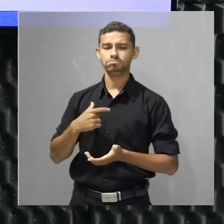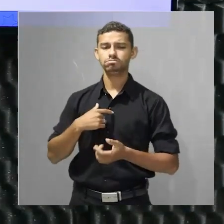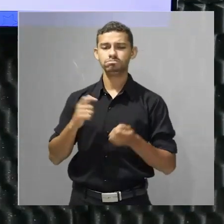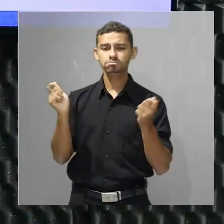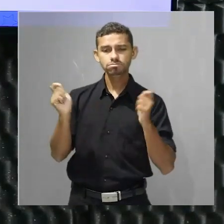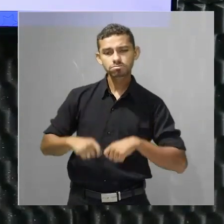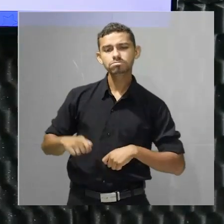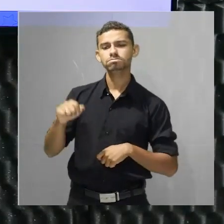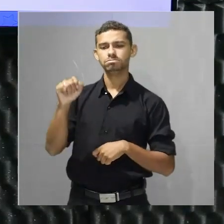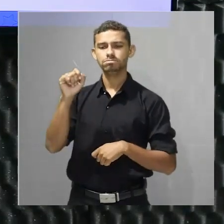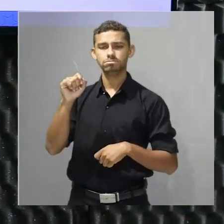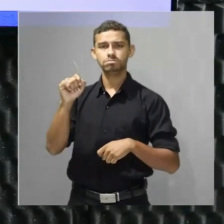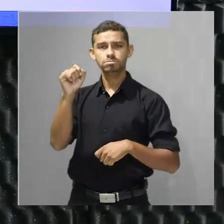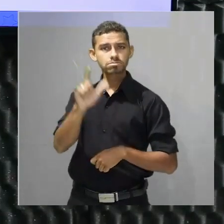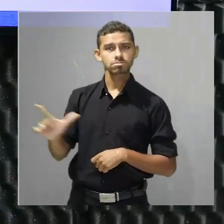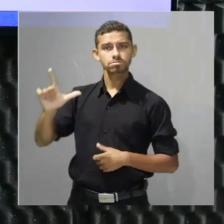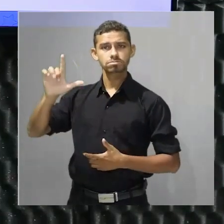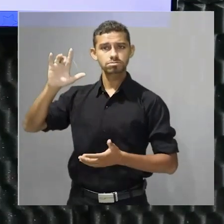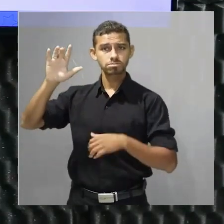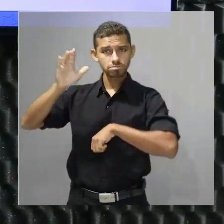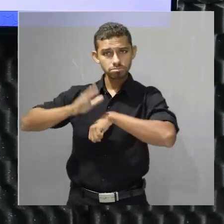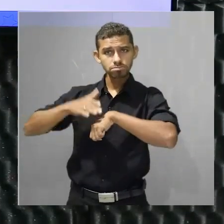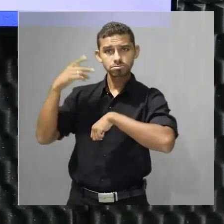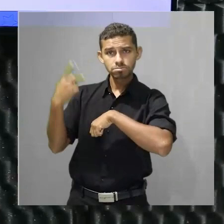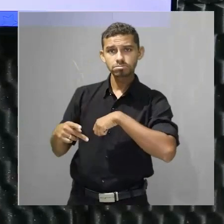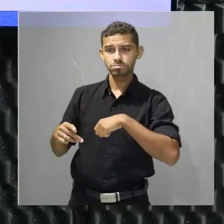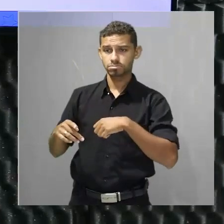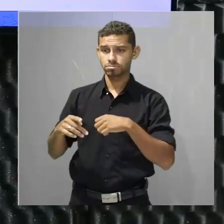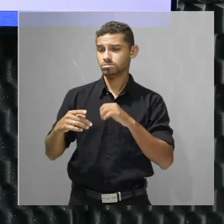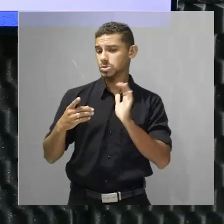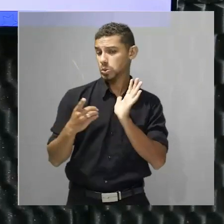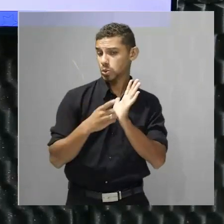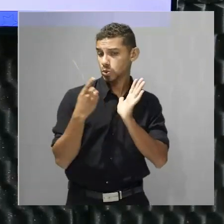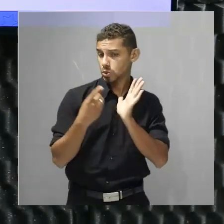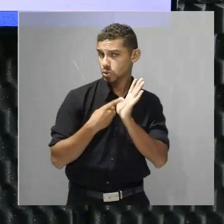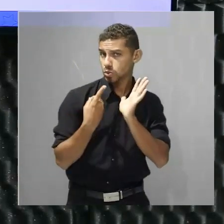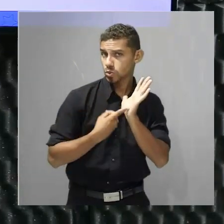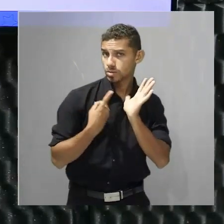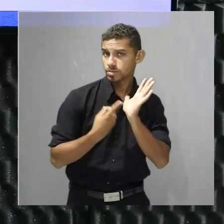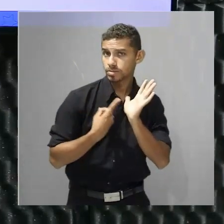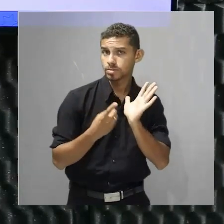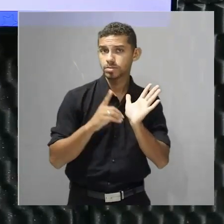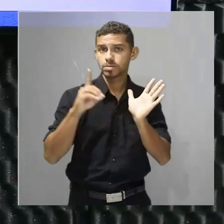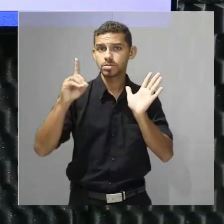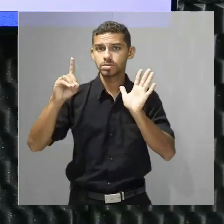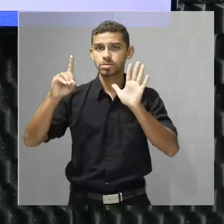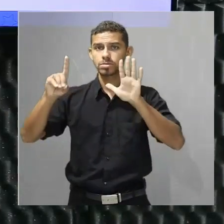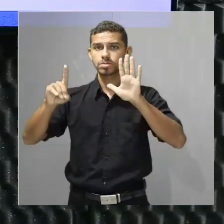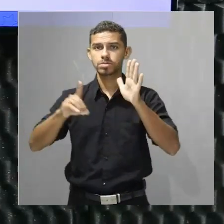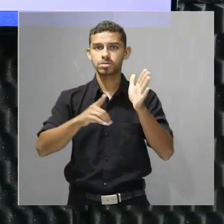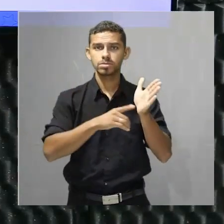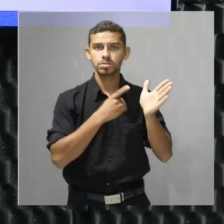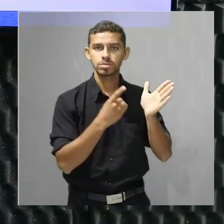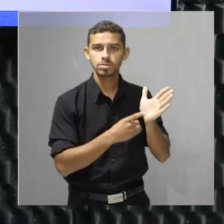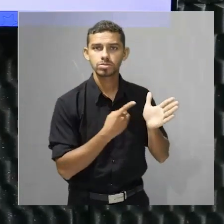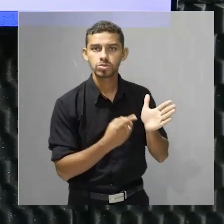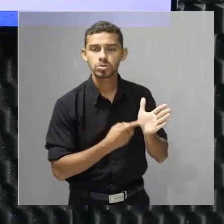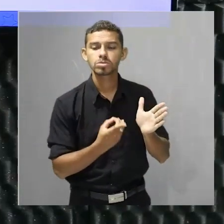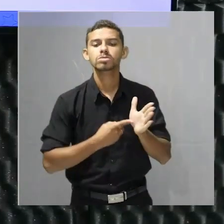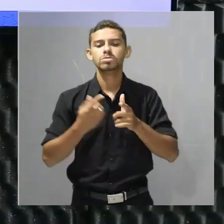no sentido literal próprio dicionário usado ou seja da forma como está no dicionário